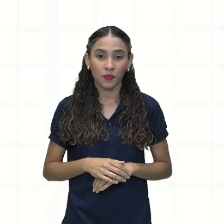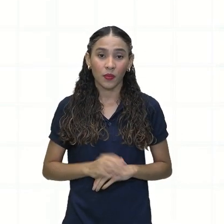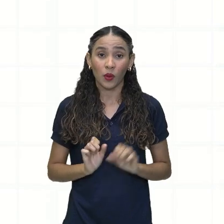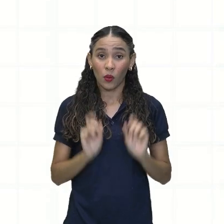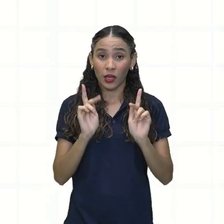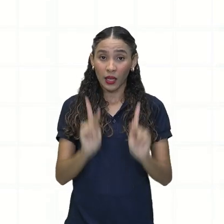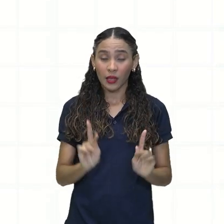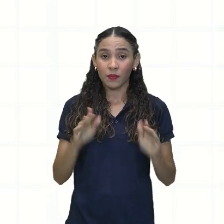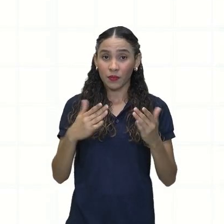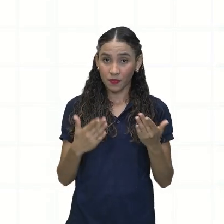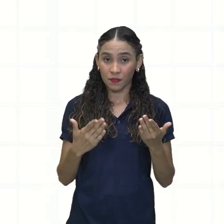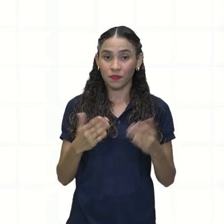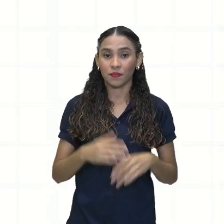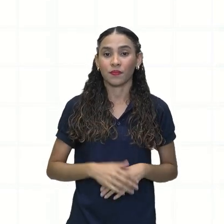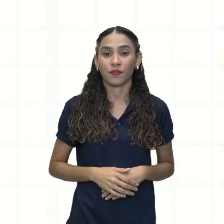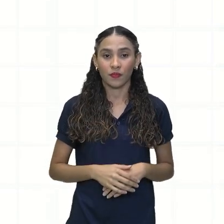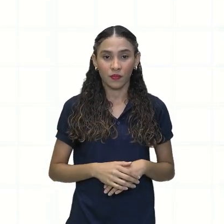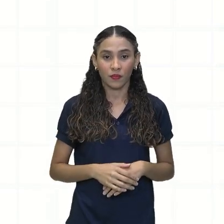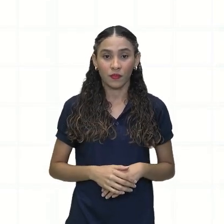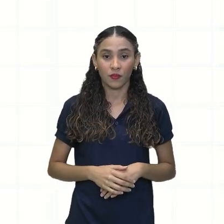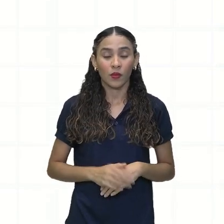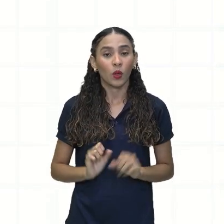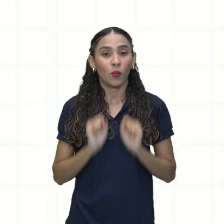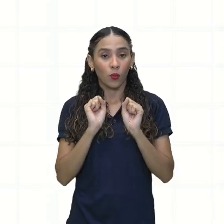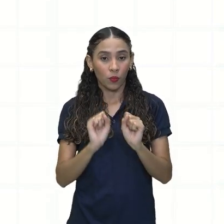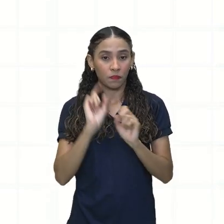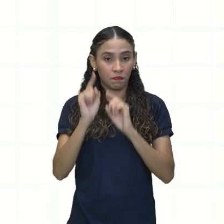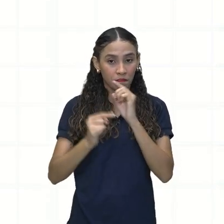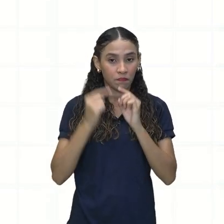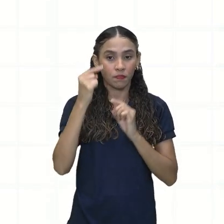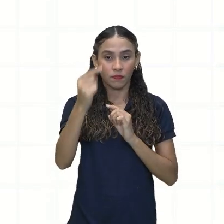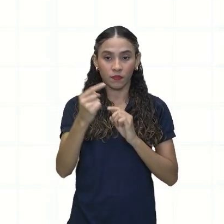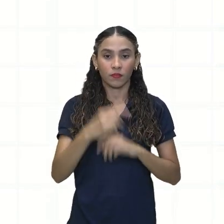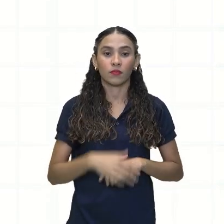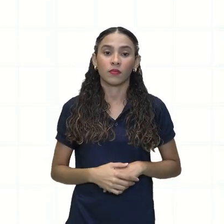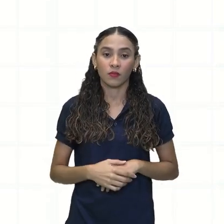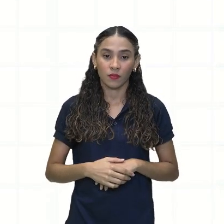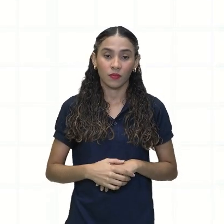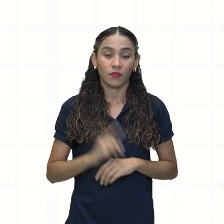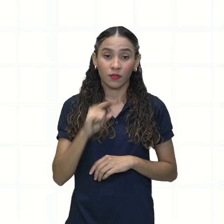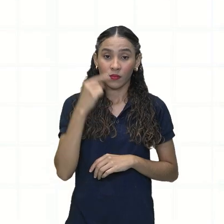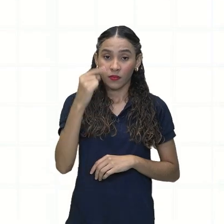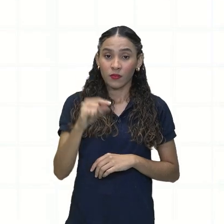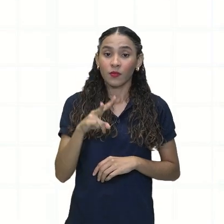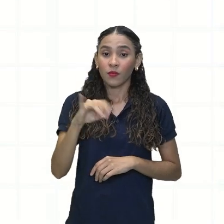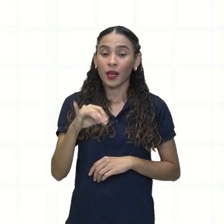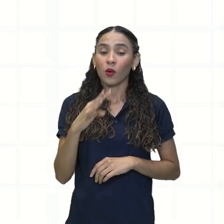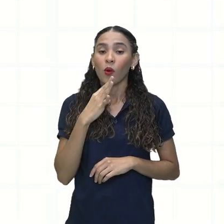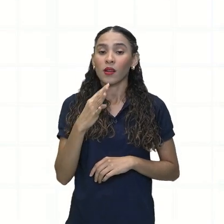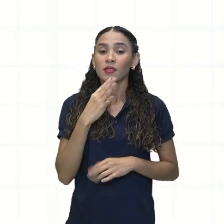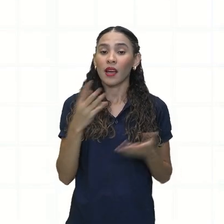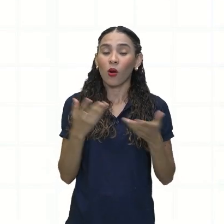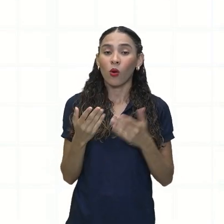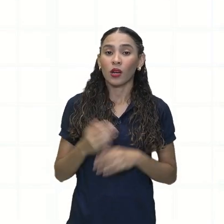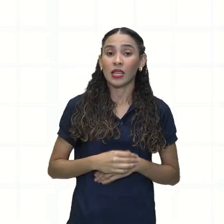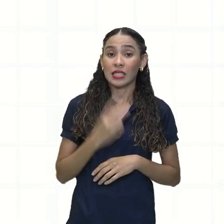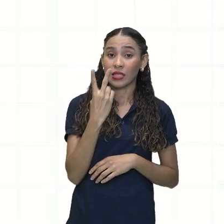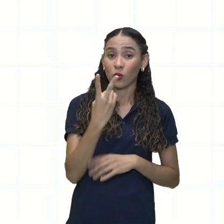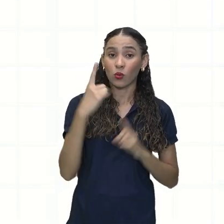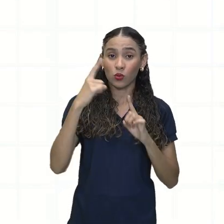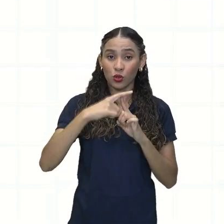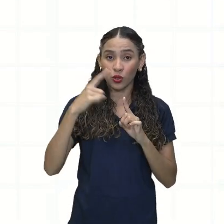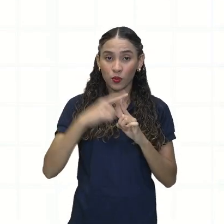Ok, nono ano? Então, eu posso avançar agora. E avançando, a gente vai conhecer um segundo tipo